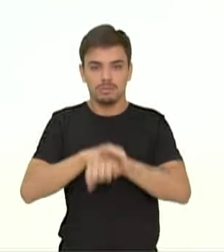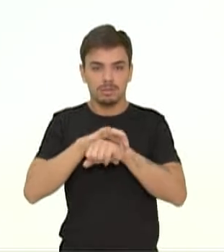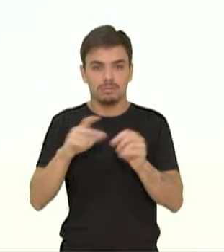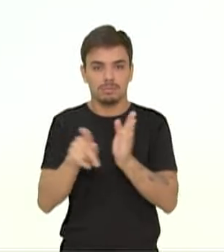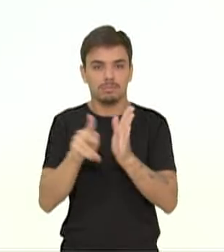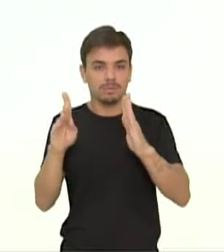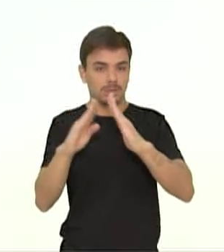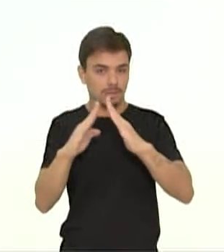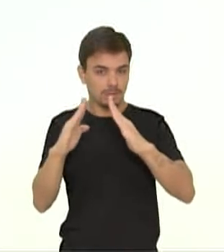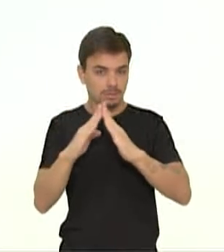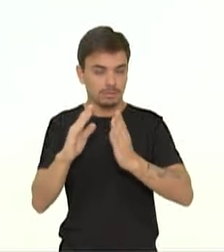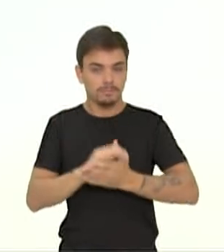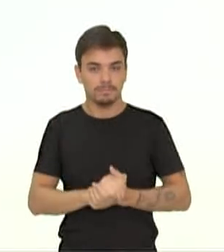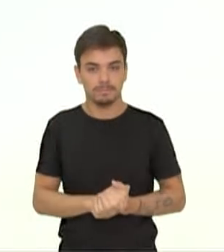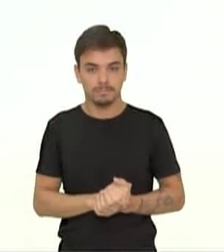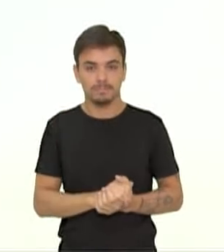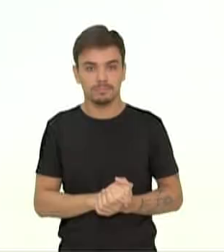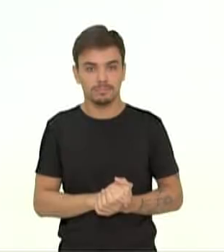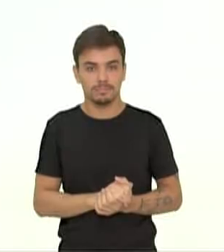casa.